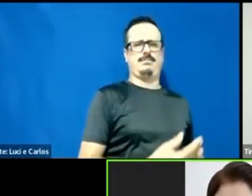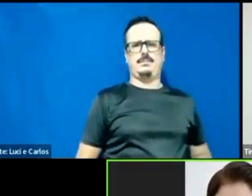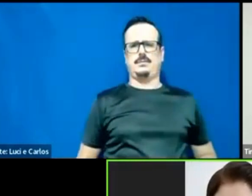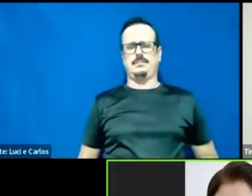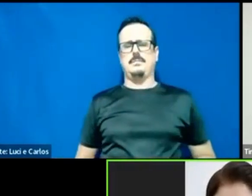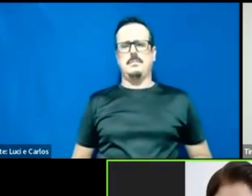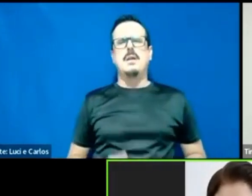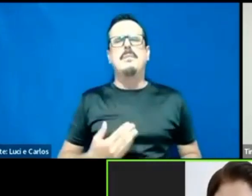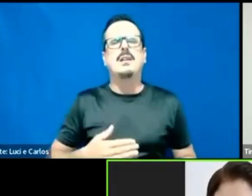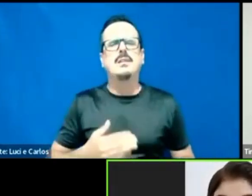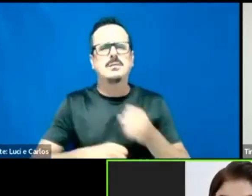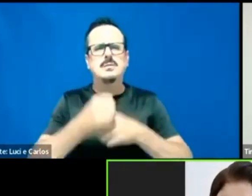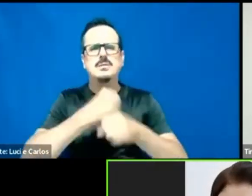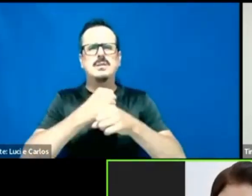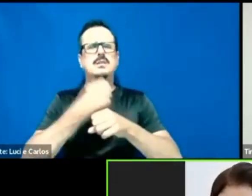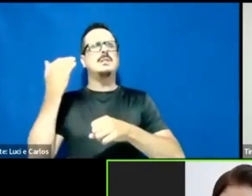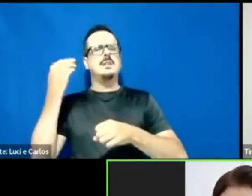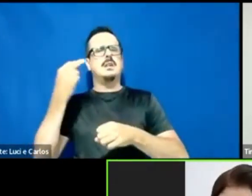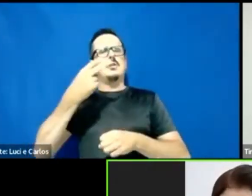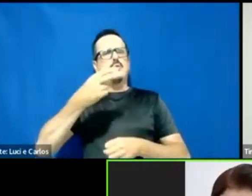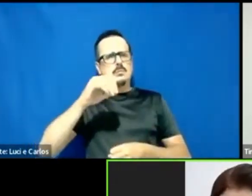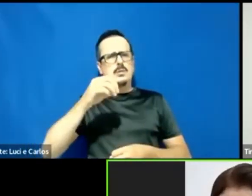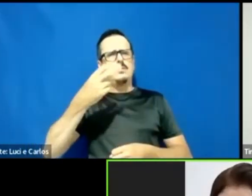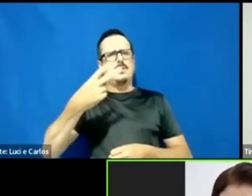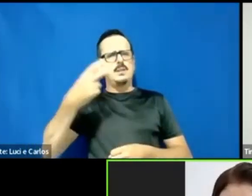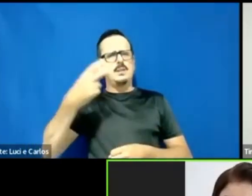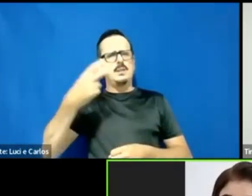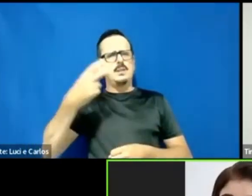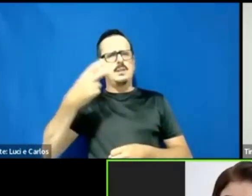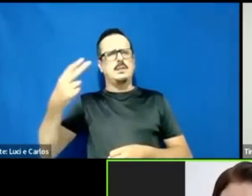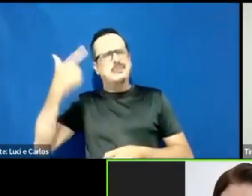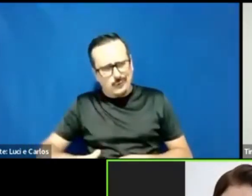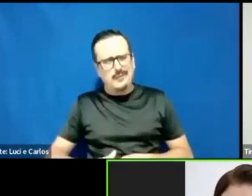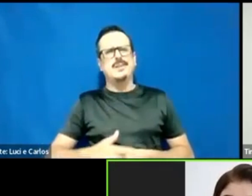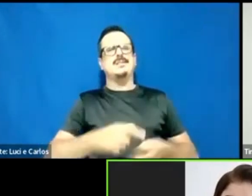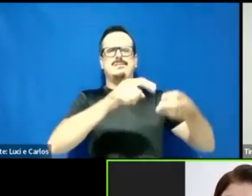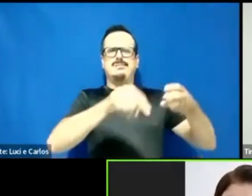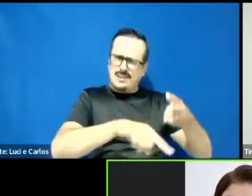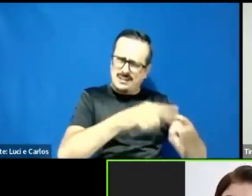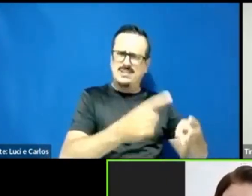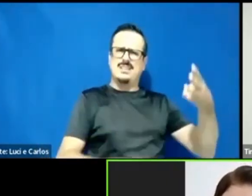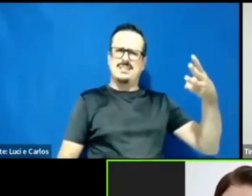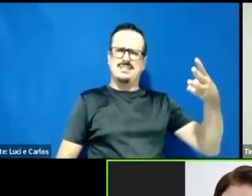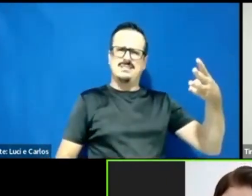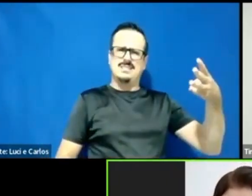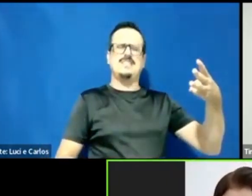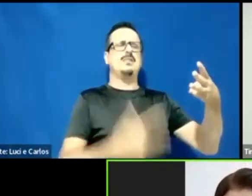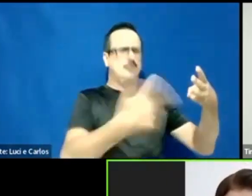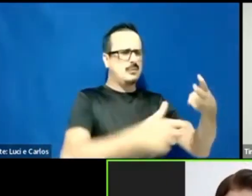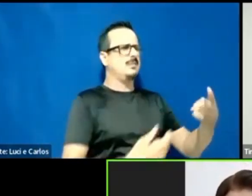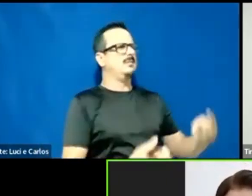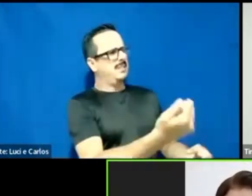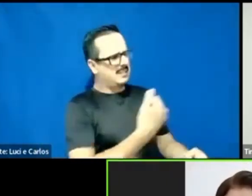em 2022, eu recebi o terceiro diagnóstico de câncer. Só que neoplasia maligna